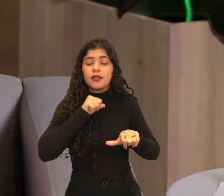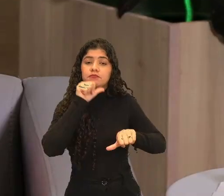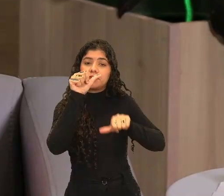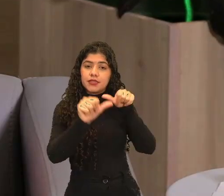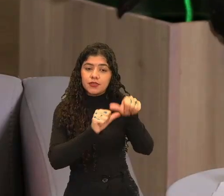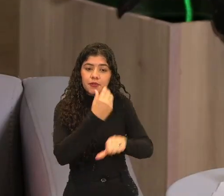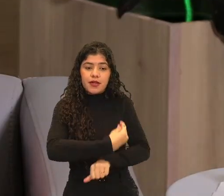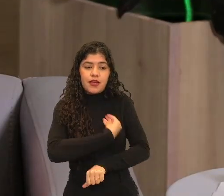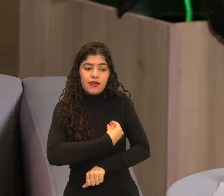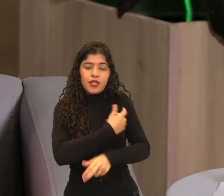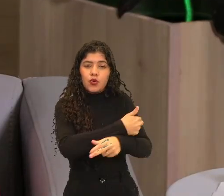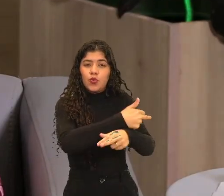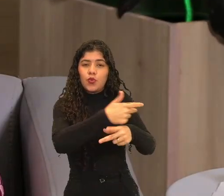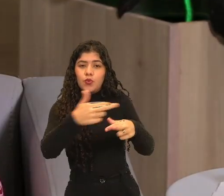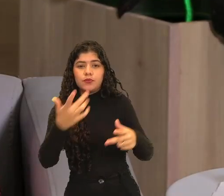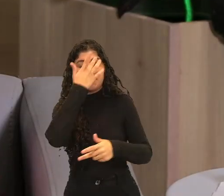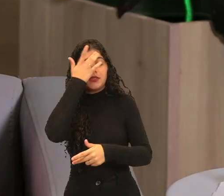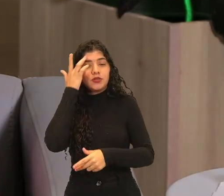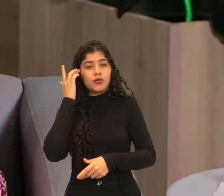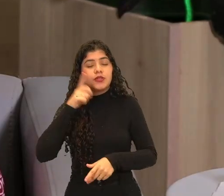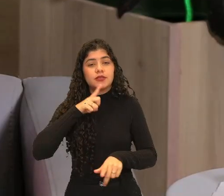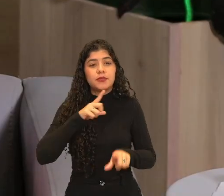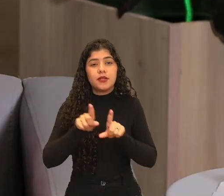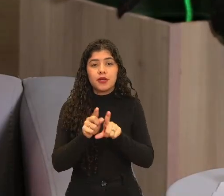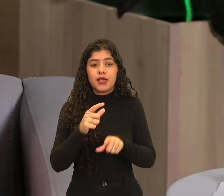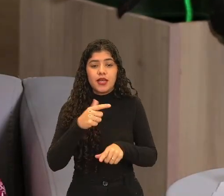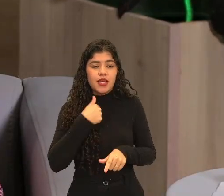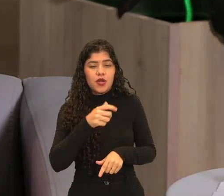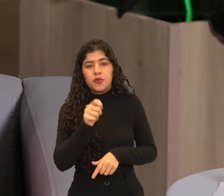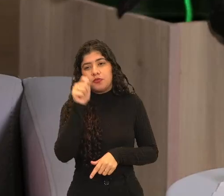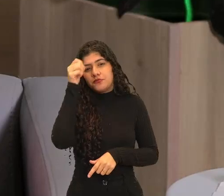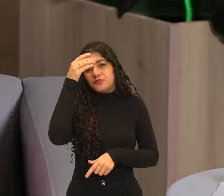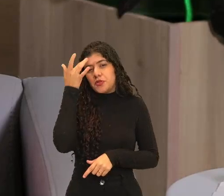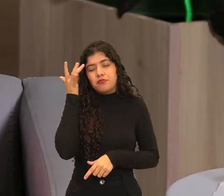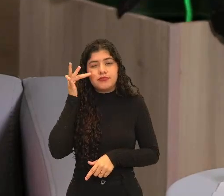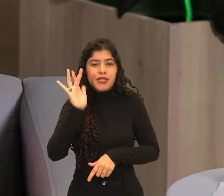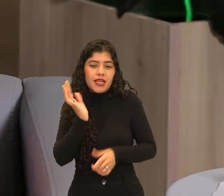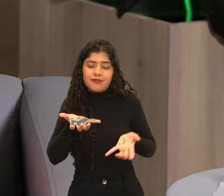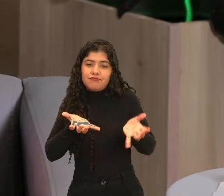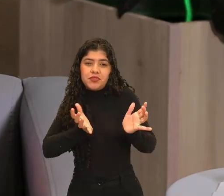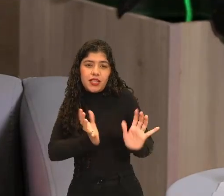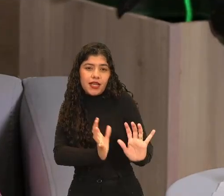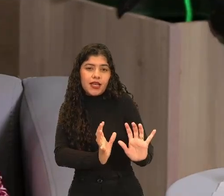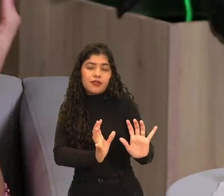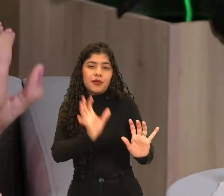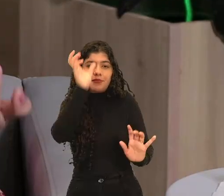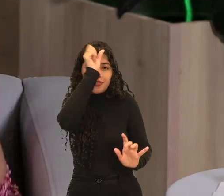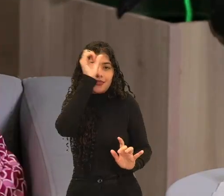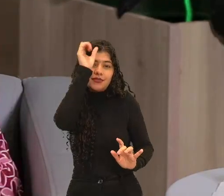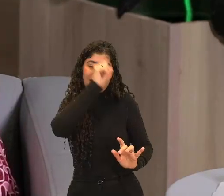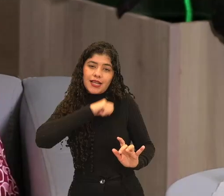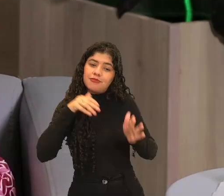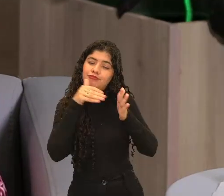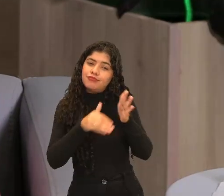transformar a vida de muitas pessoas. O meu não ir atrás, o meu não saber, o meu não querer, acaba